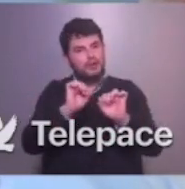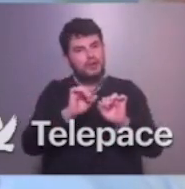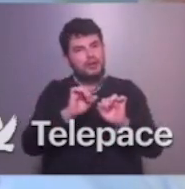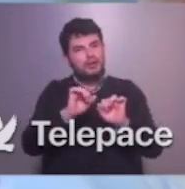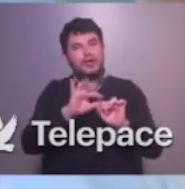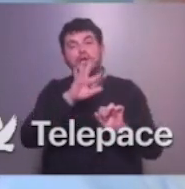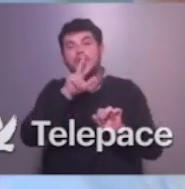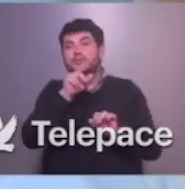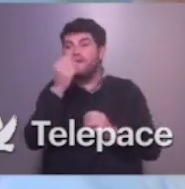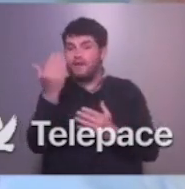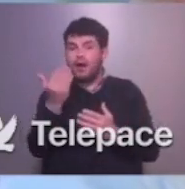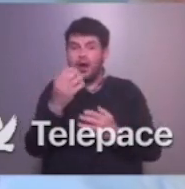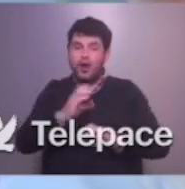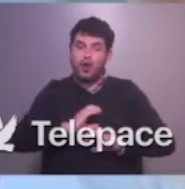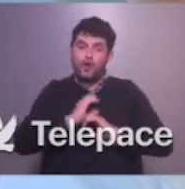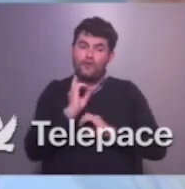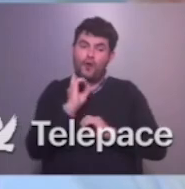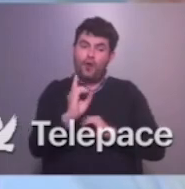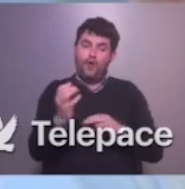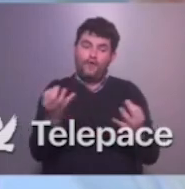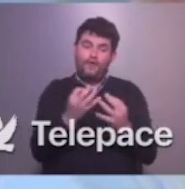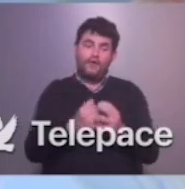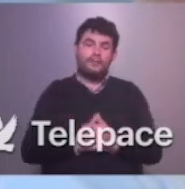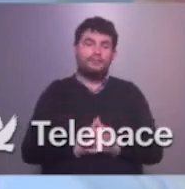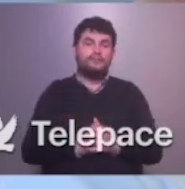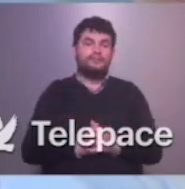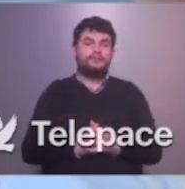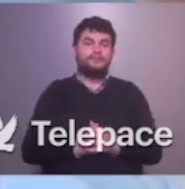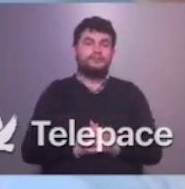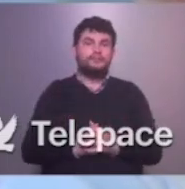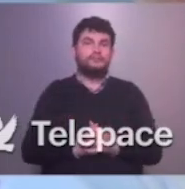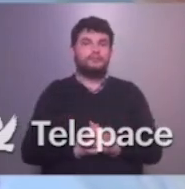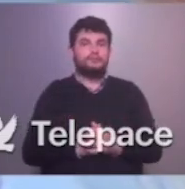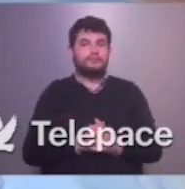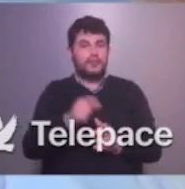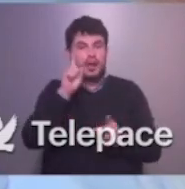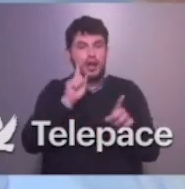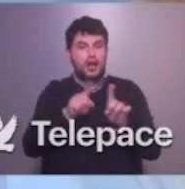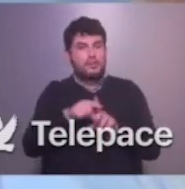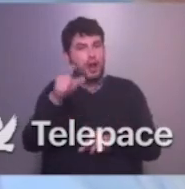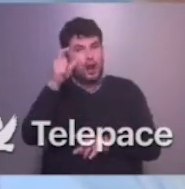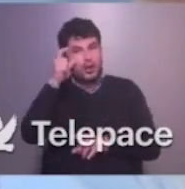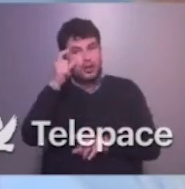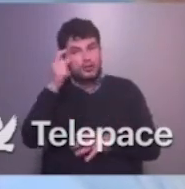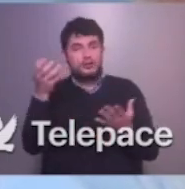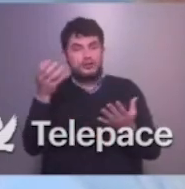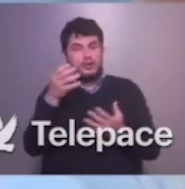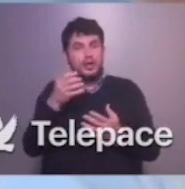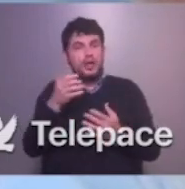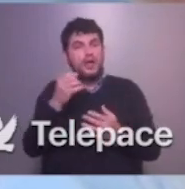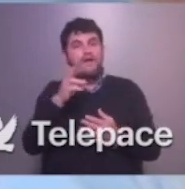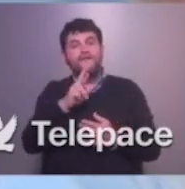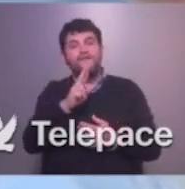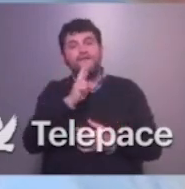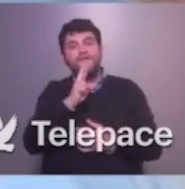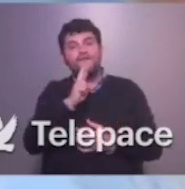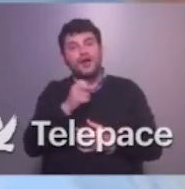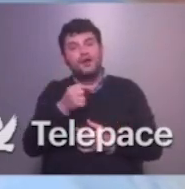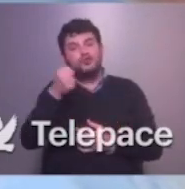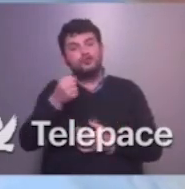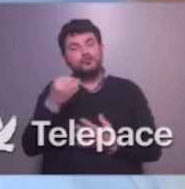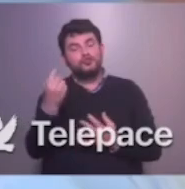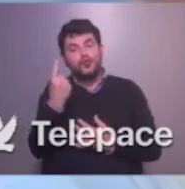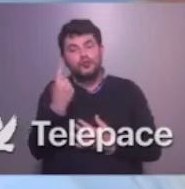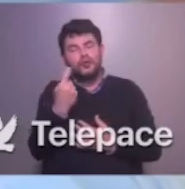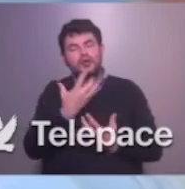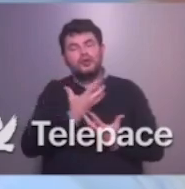e na mãe que ele te confiou. A irmã Lúcia, pastorinha de Fátima, quando se